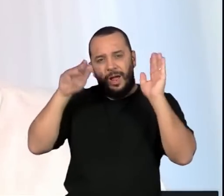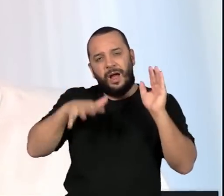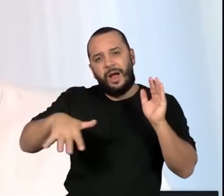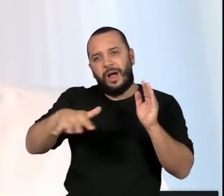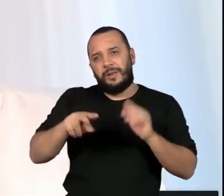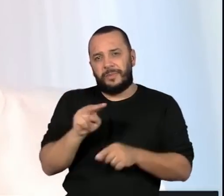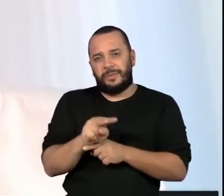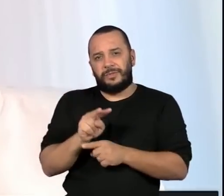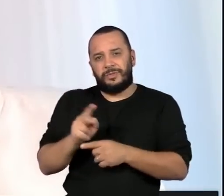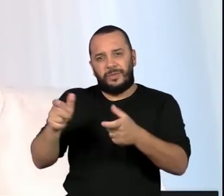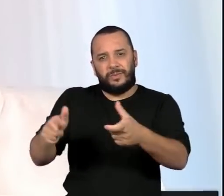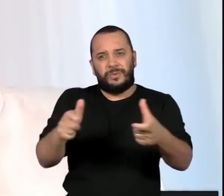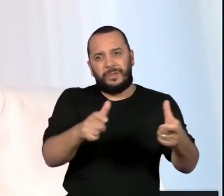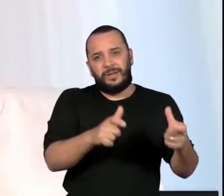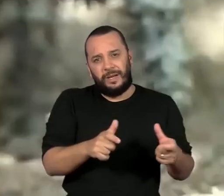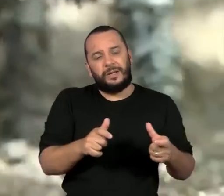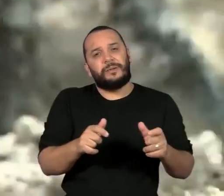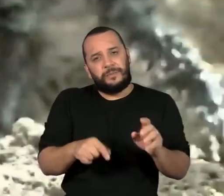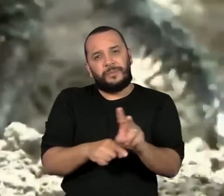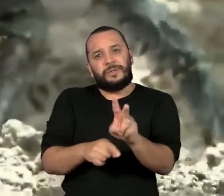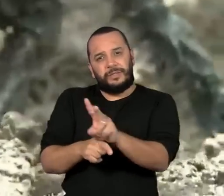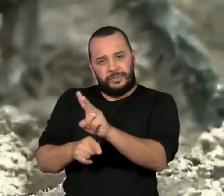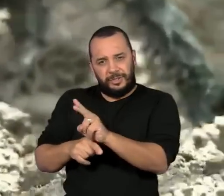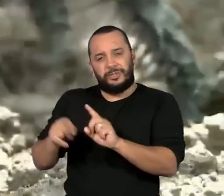região para proteger essas espécies.